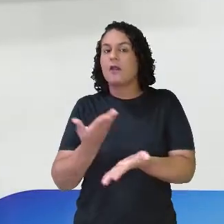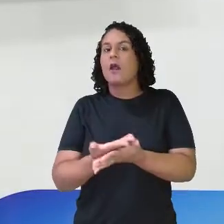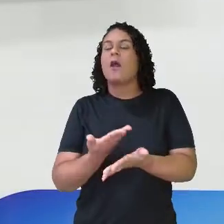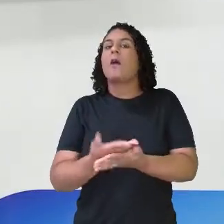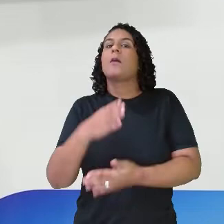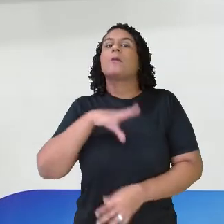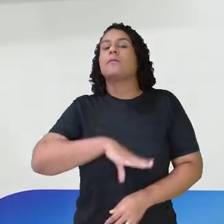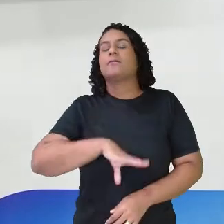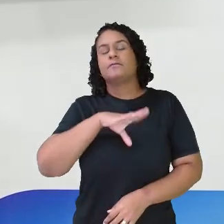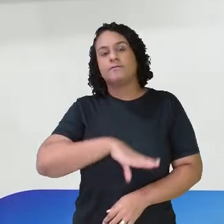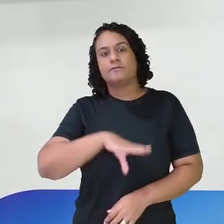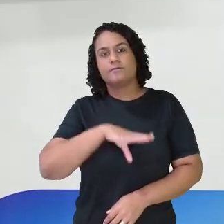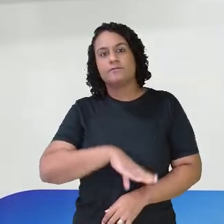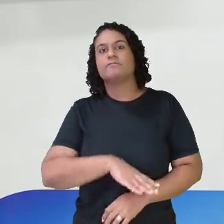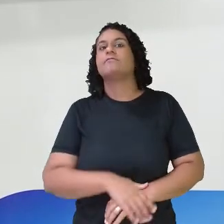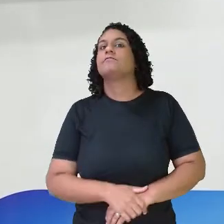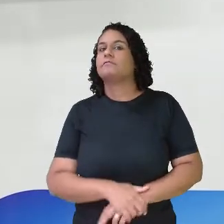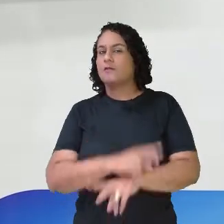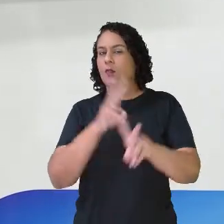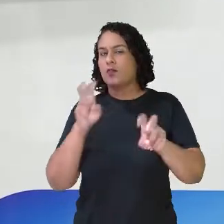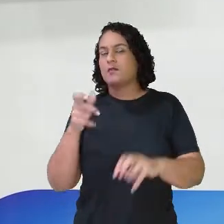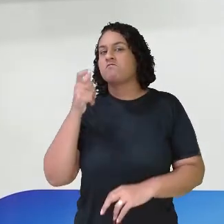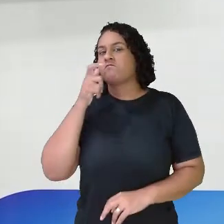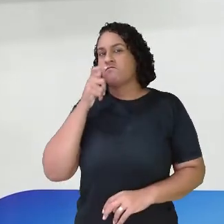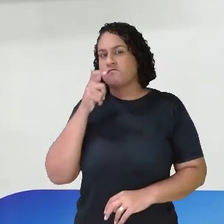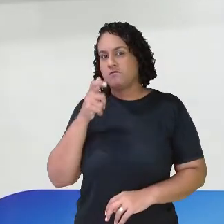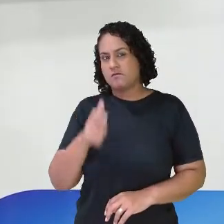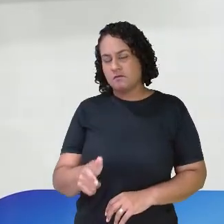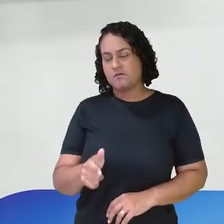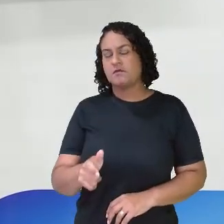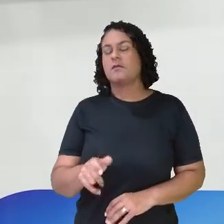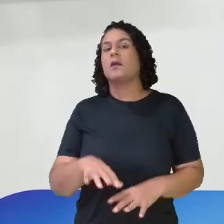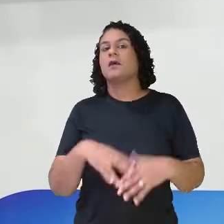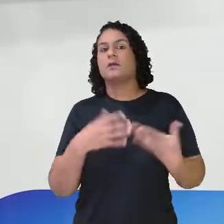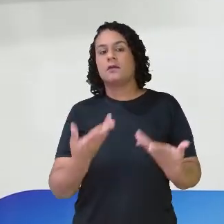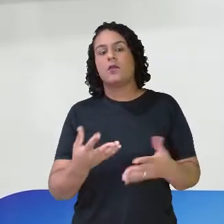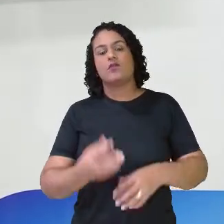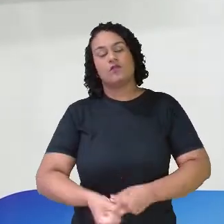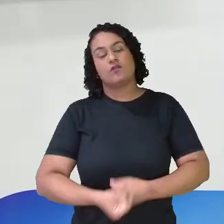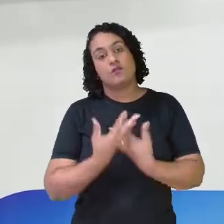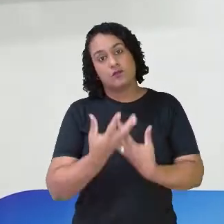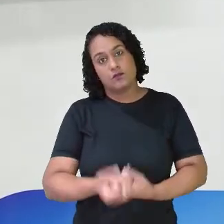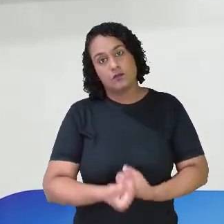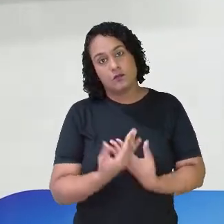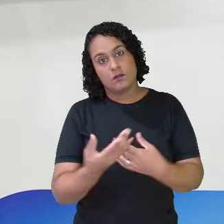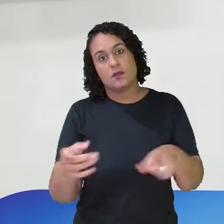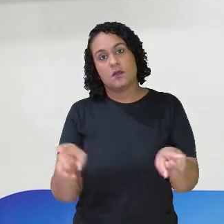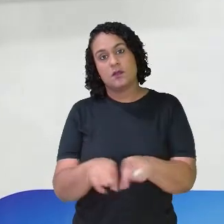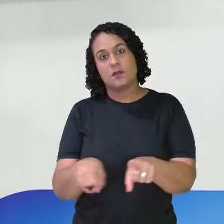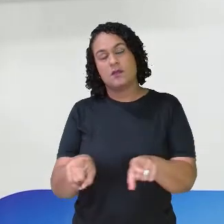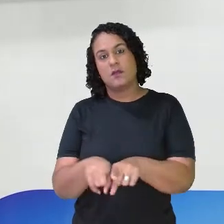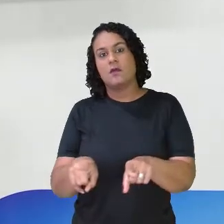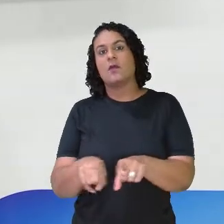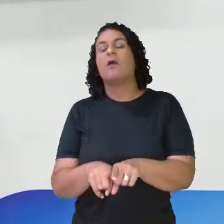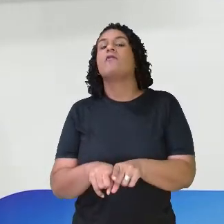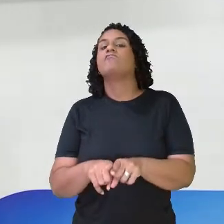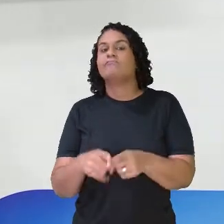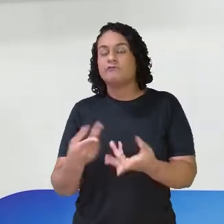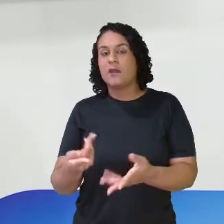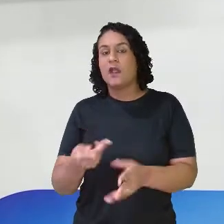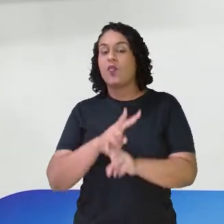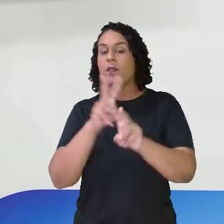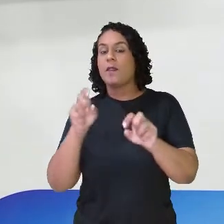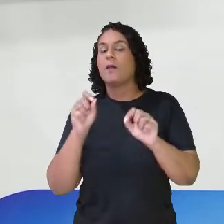professora Abigail ela abordou um tema bem interessante, né? Além dos poemas, ela falou sobre os índios,